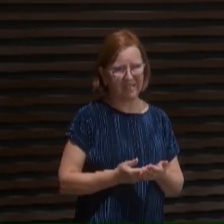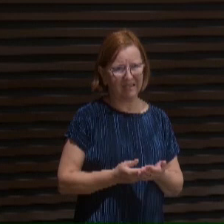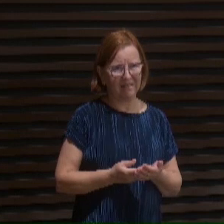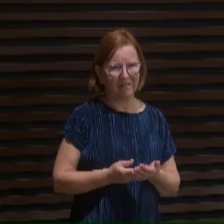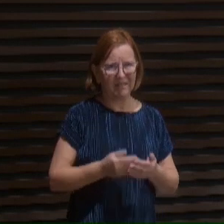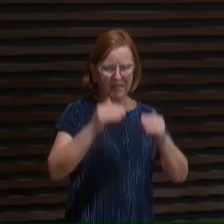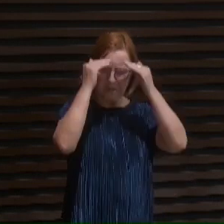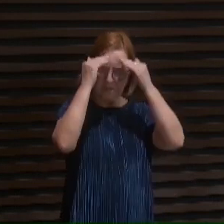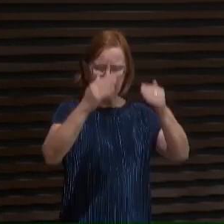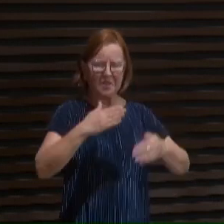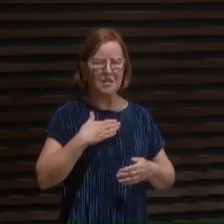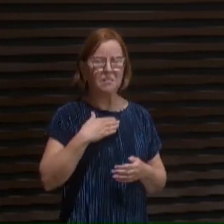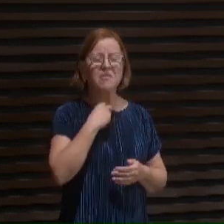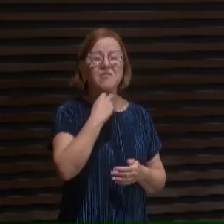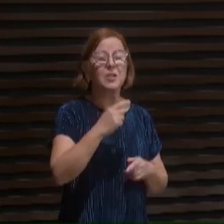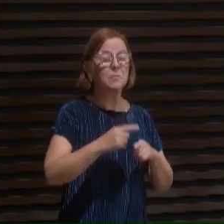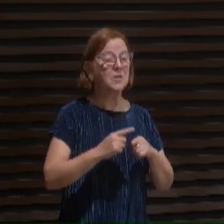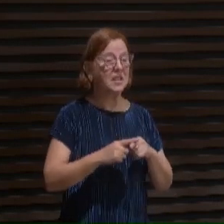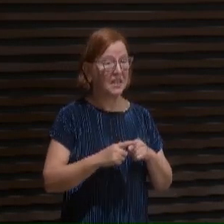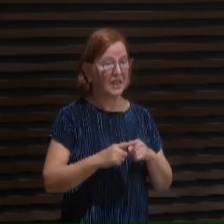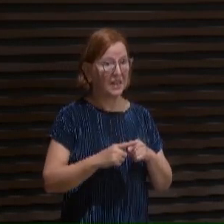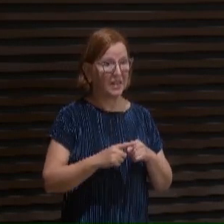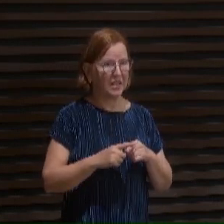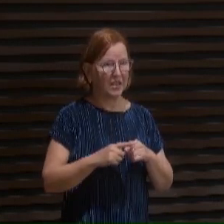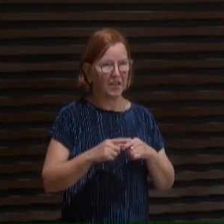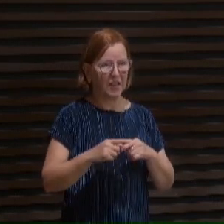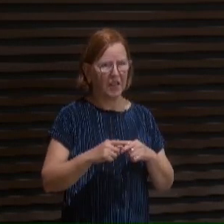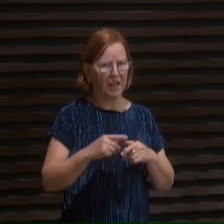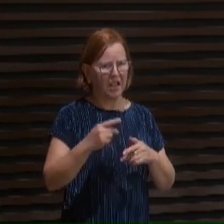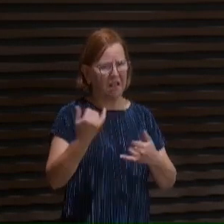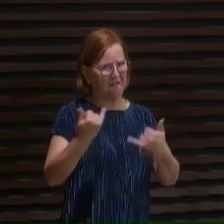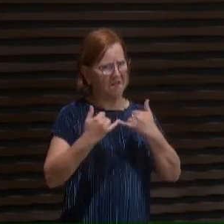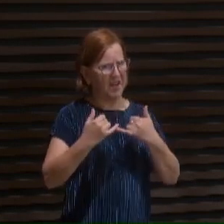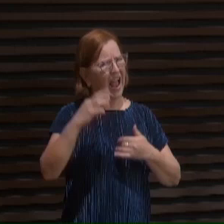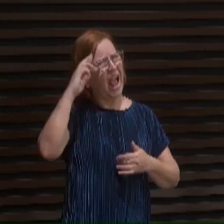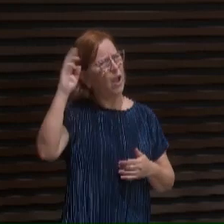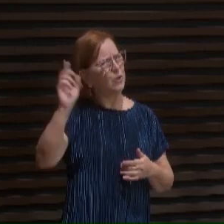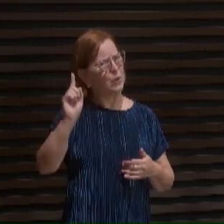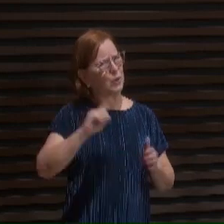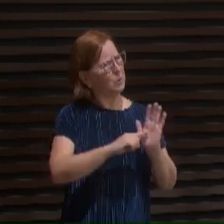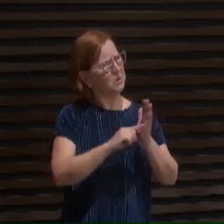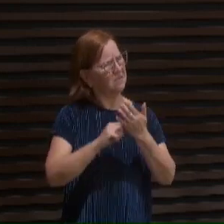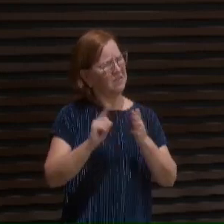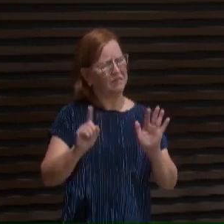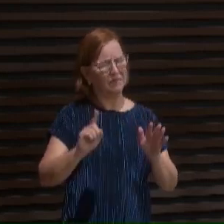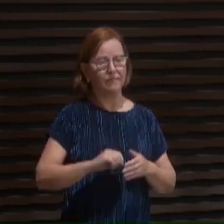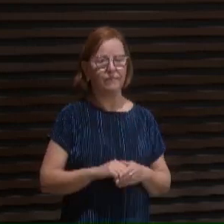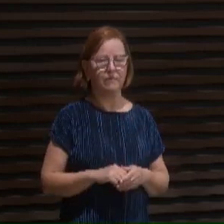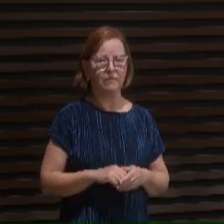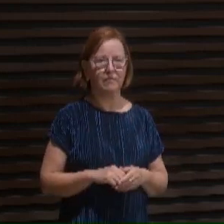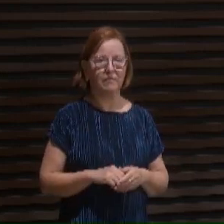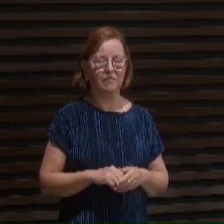voz, pois dirão, o Senhor não te apareceu. Outra desculpa. Qual é a desculpa? Eu não